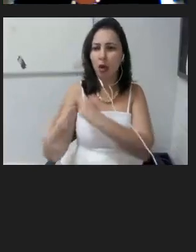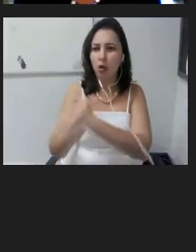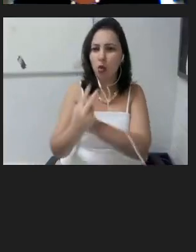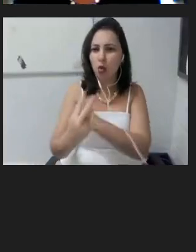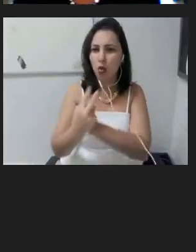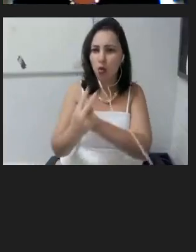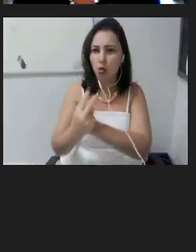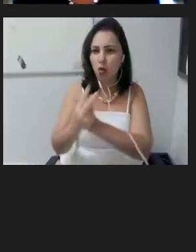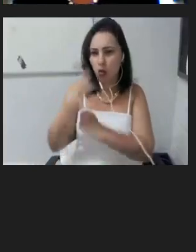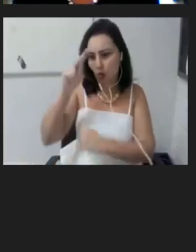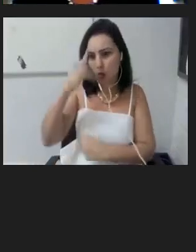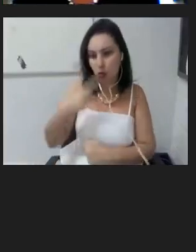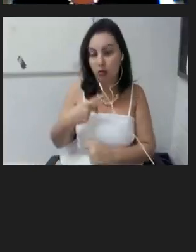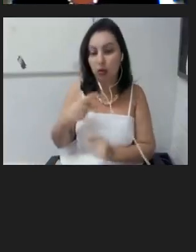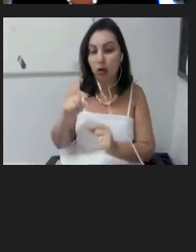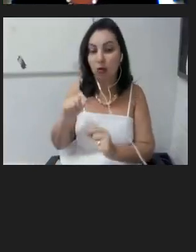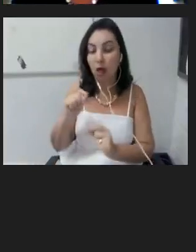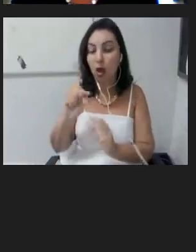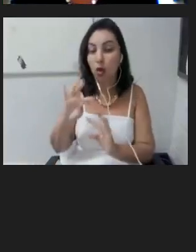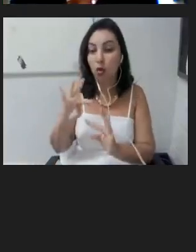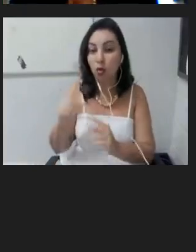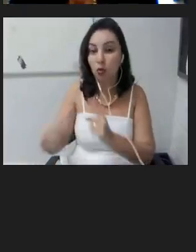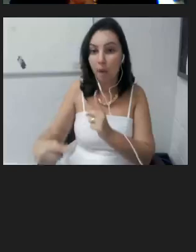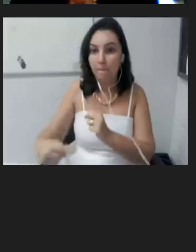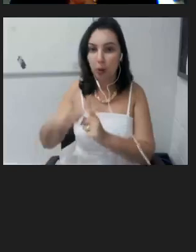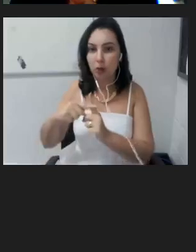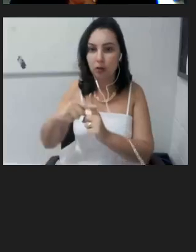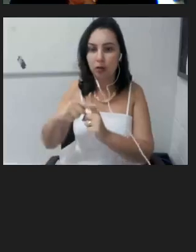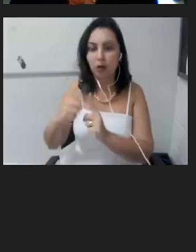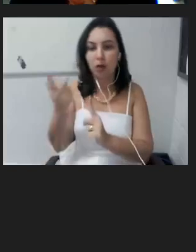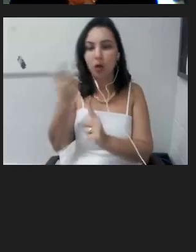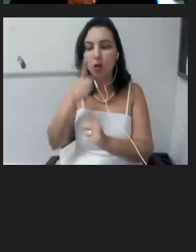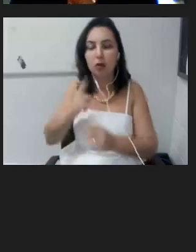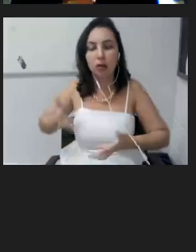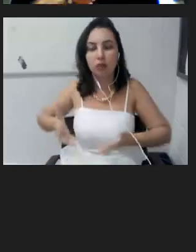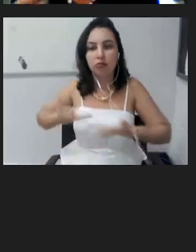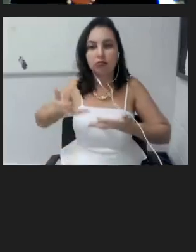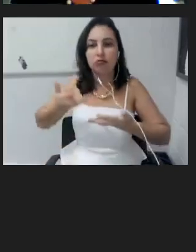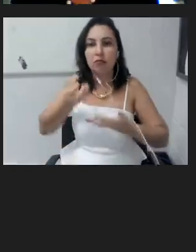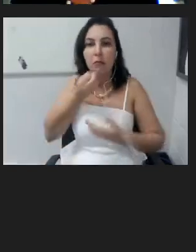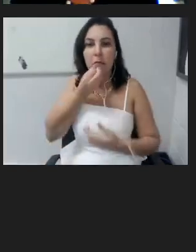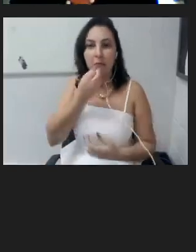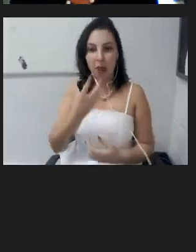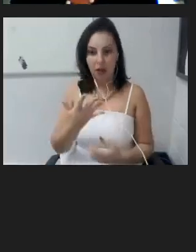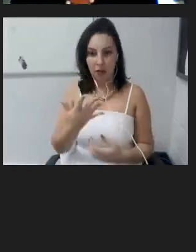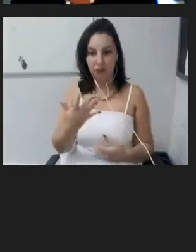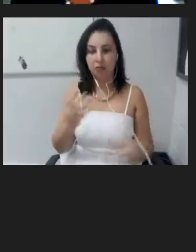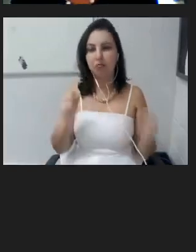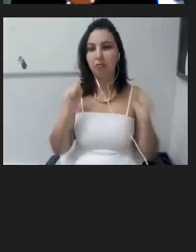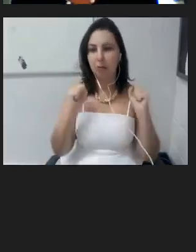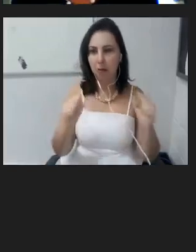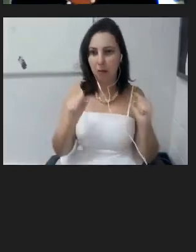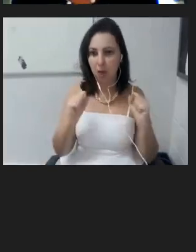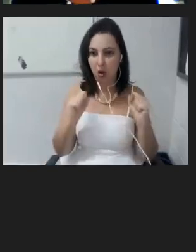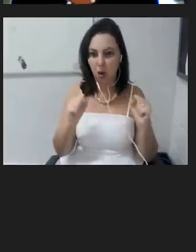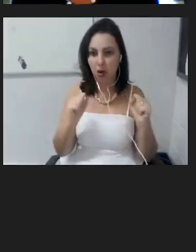tudo aquilo de positivo que fazemos para a gente se sentir bem. E aí pode ser, tanto ali, ó,